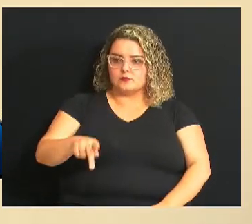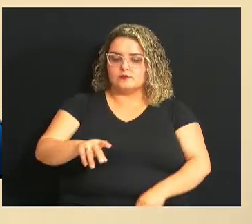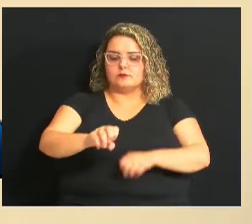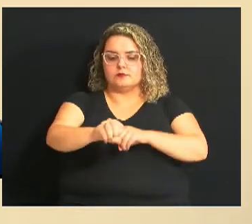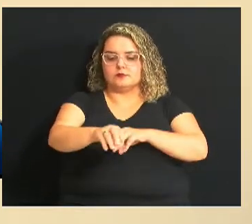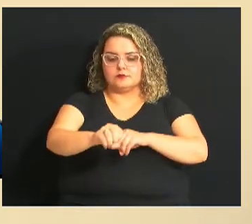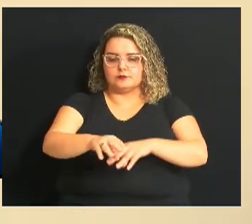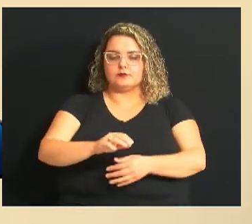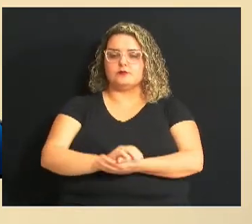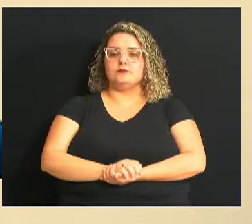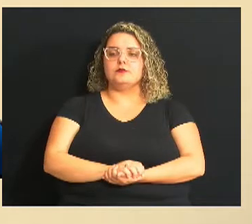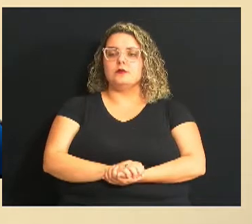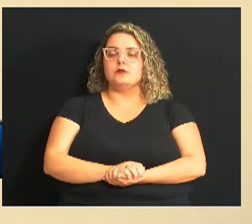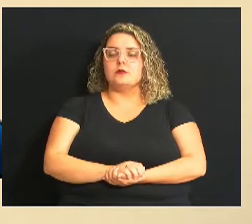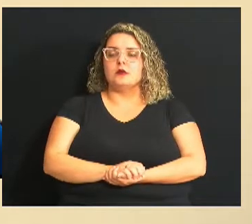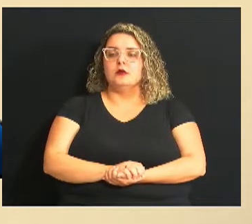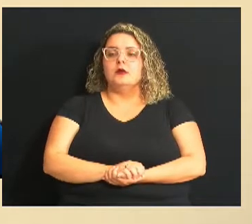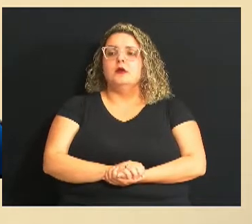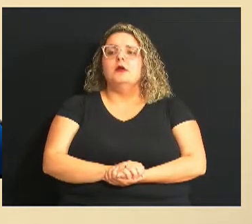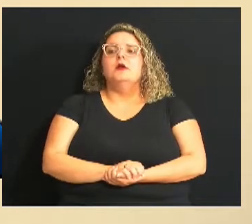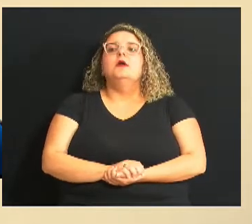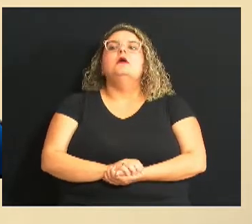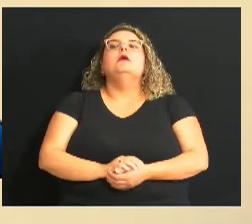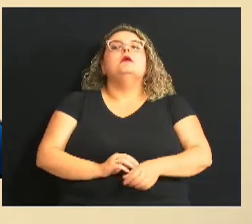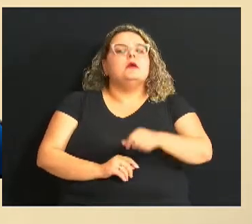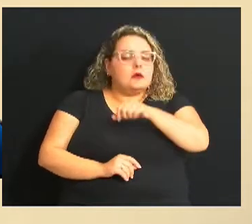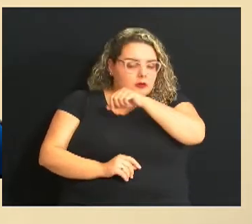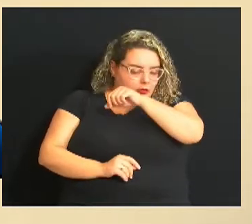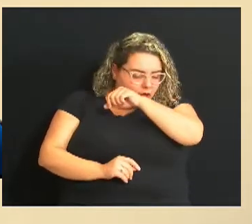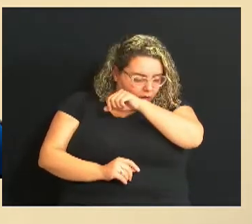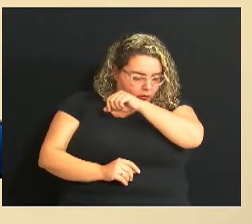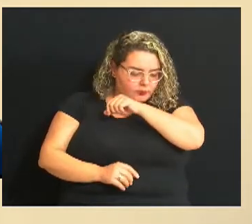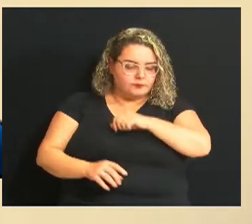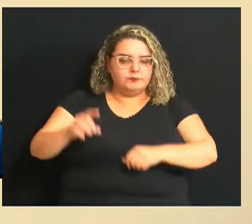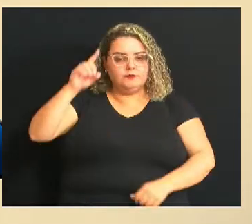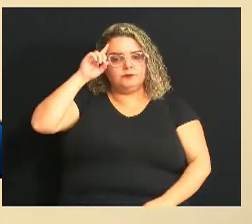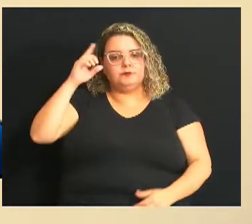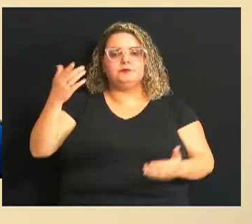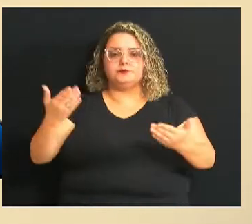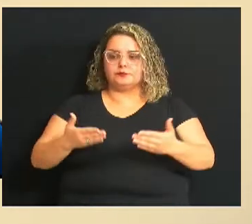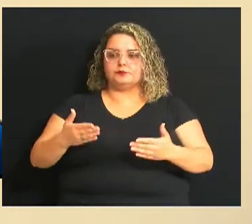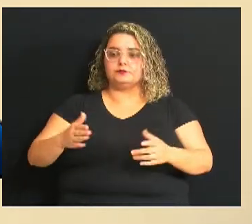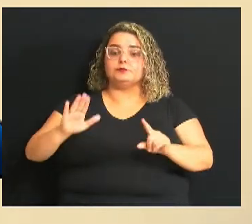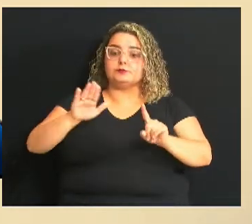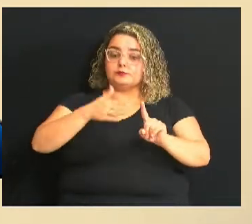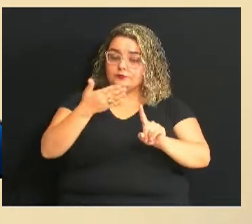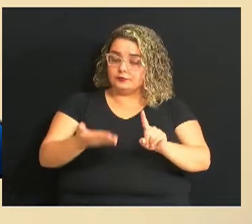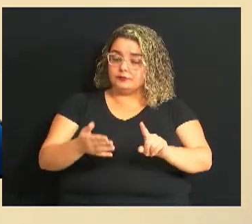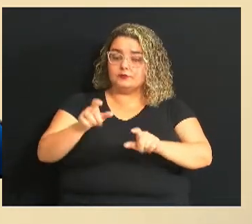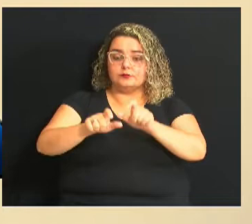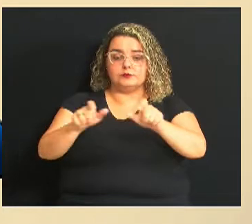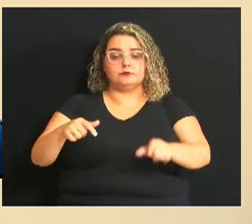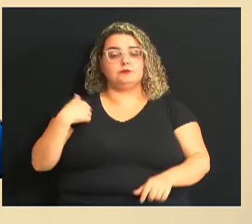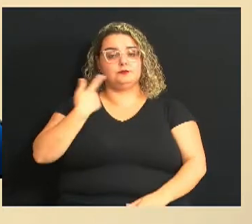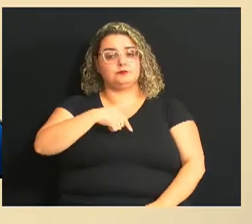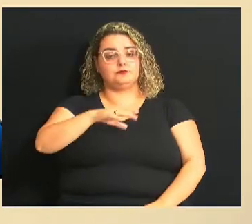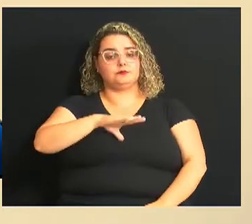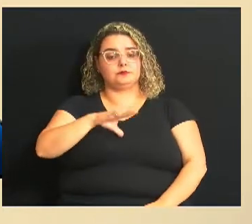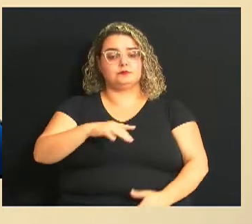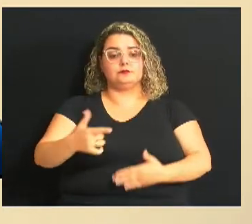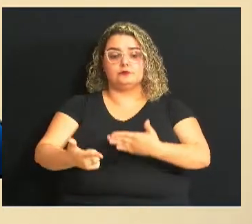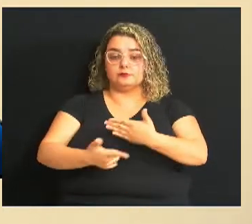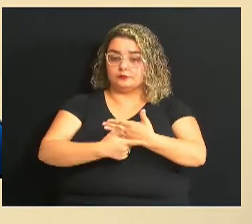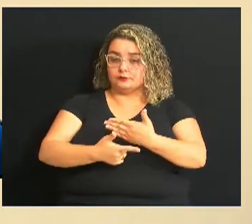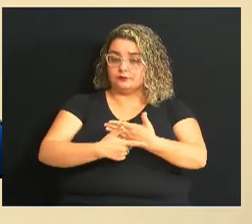educadores. Então, o dia de hoje é um dia da gente homenagear pessoas da nossa cidade que cumprem